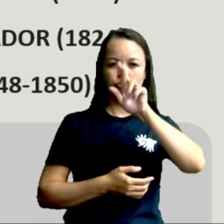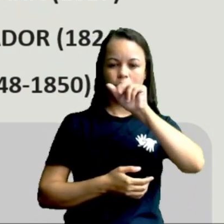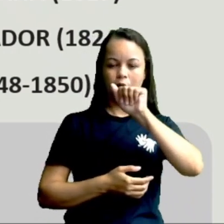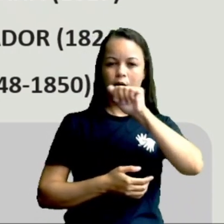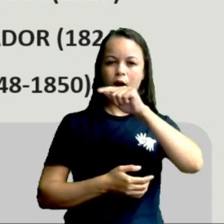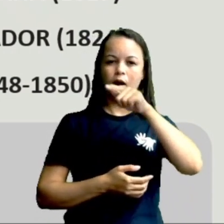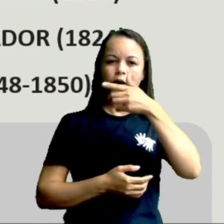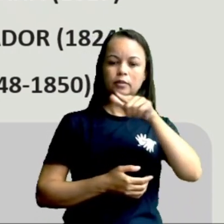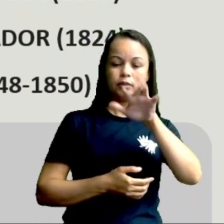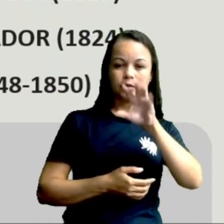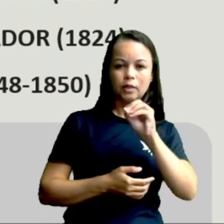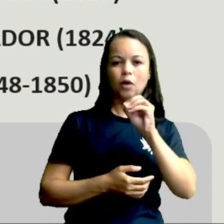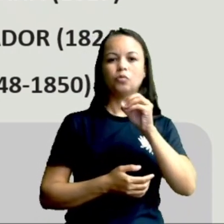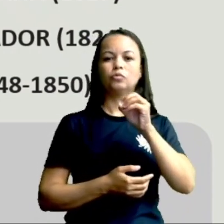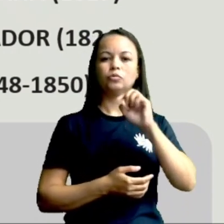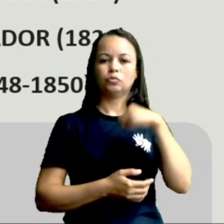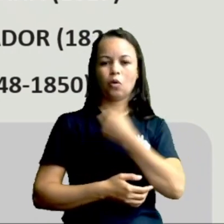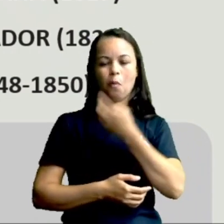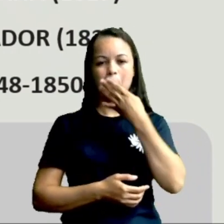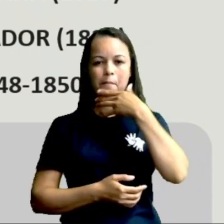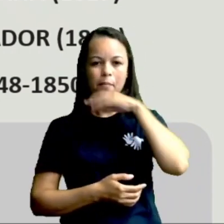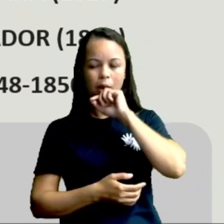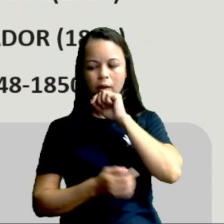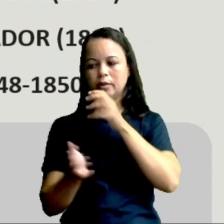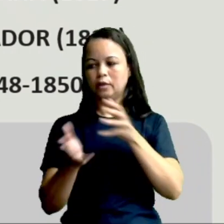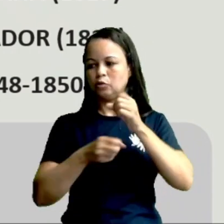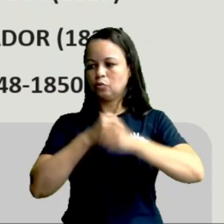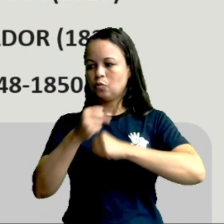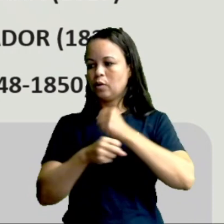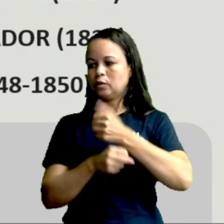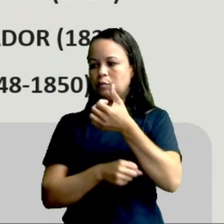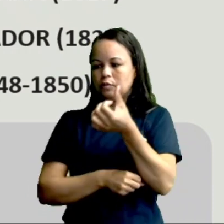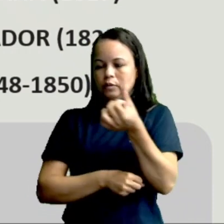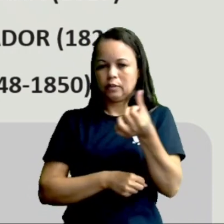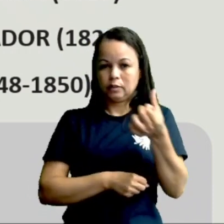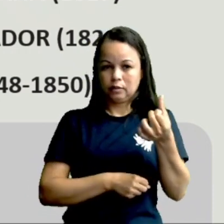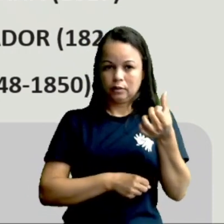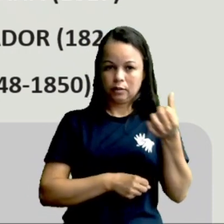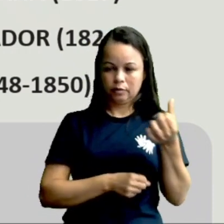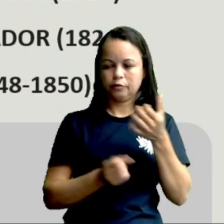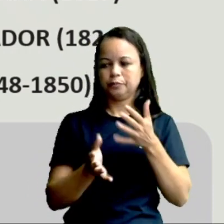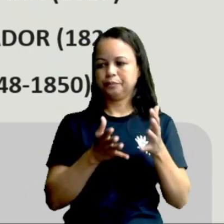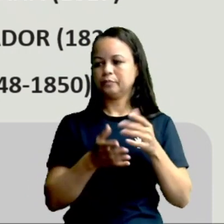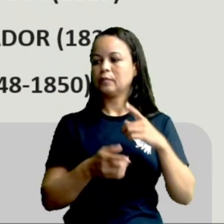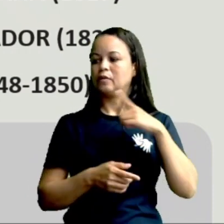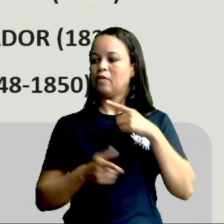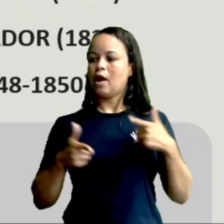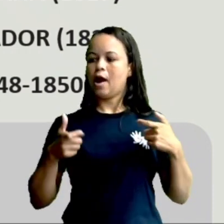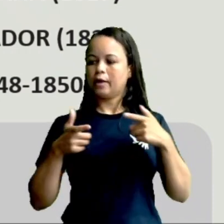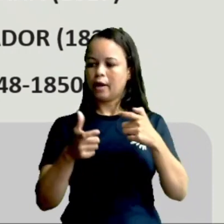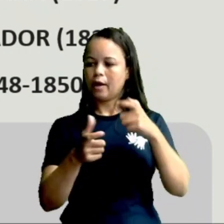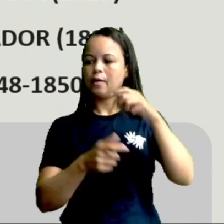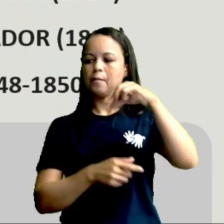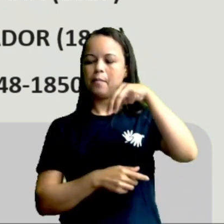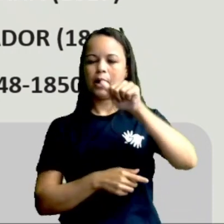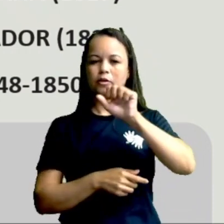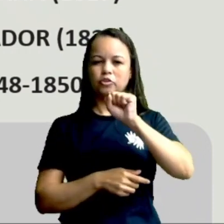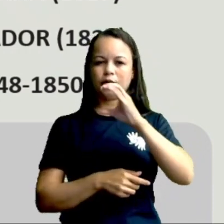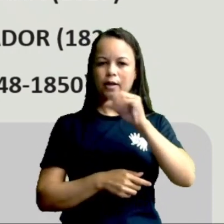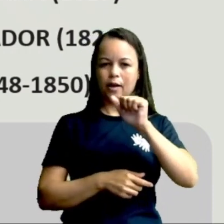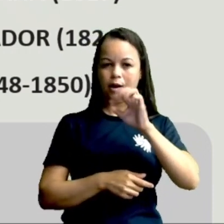que foi de 1666. Tivemos também a Guerra dos Mascates, que foi 1710